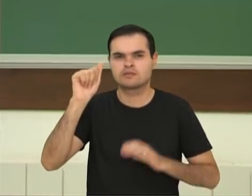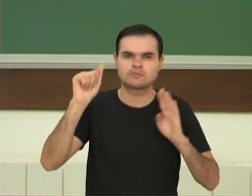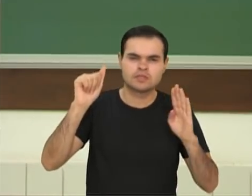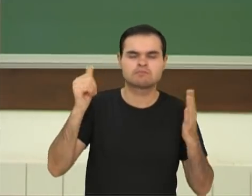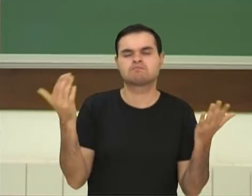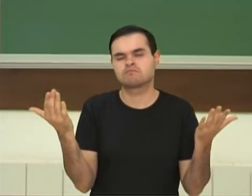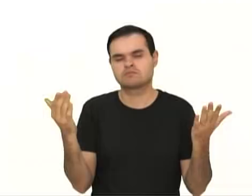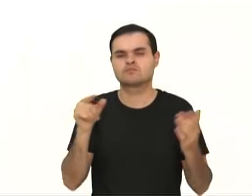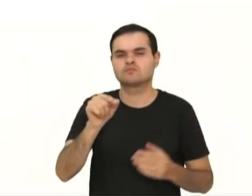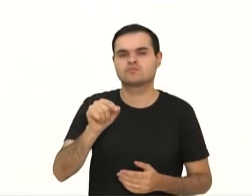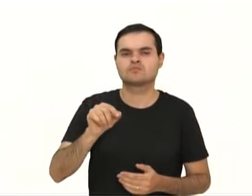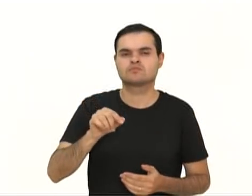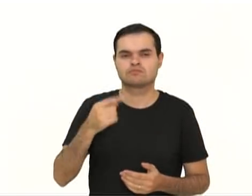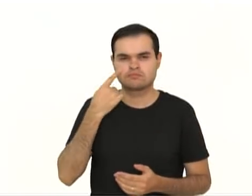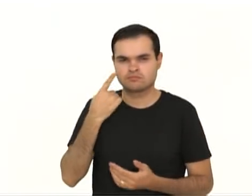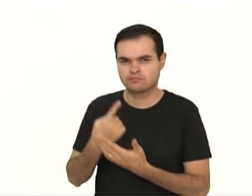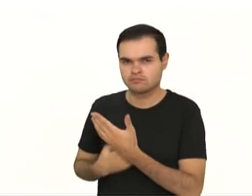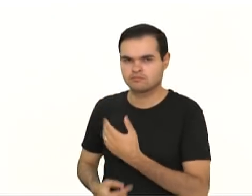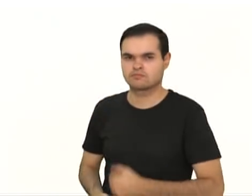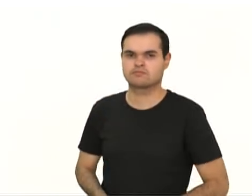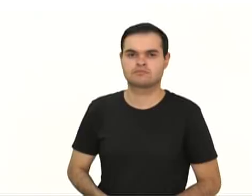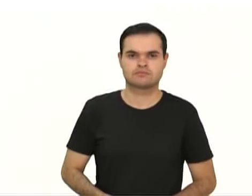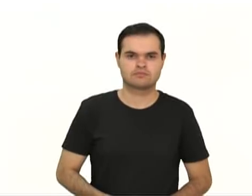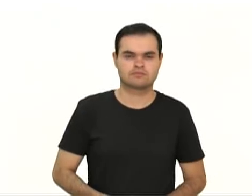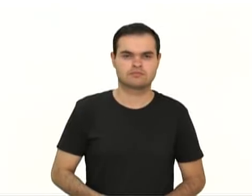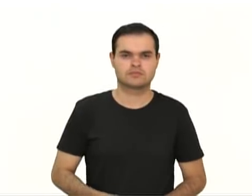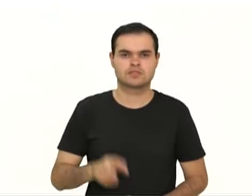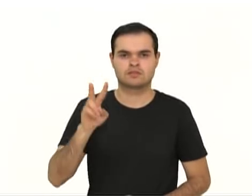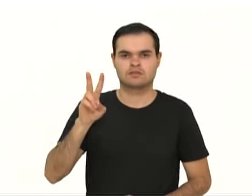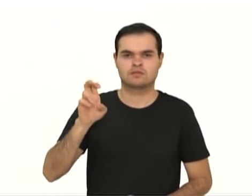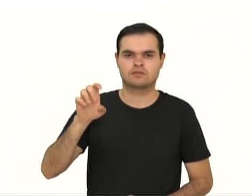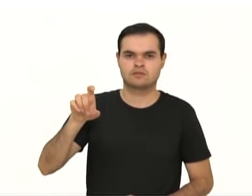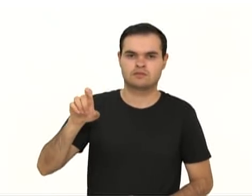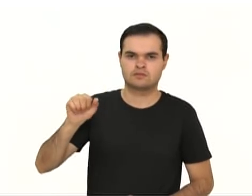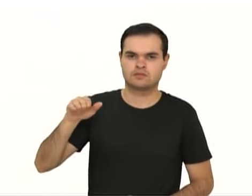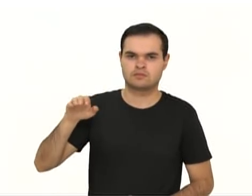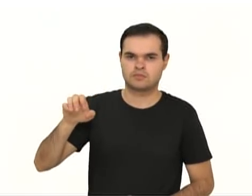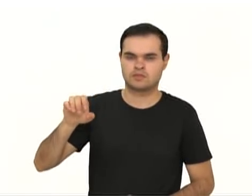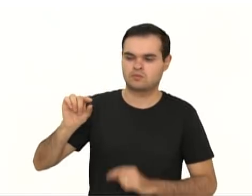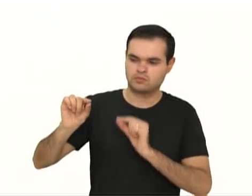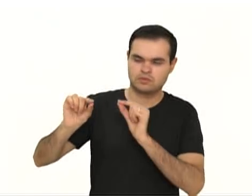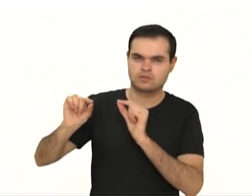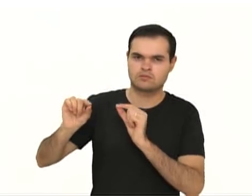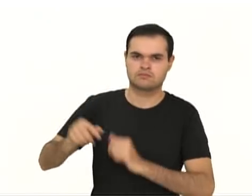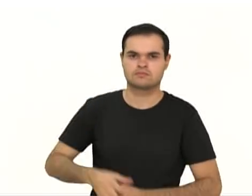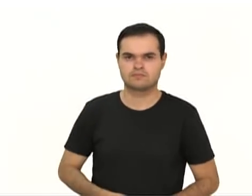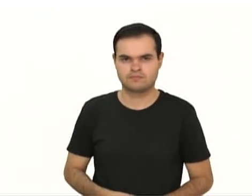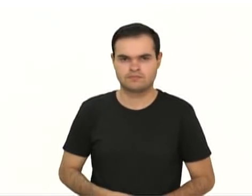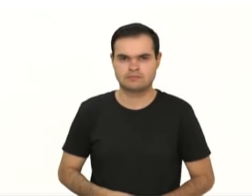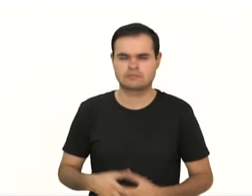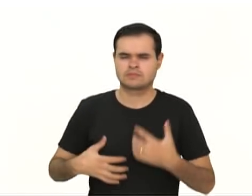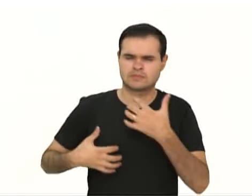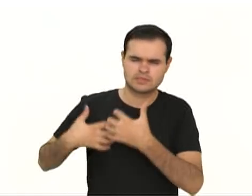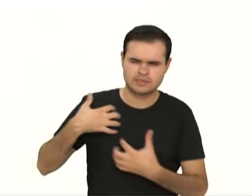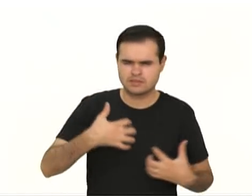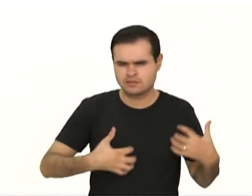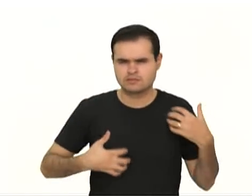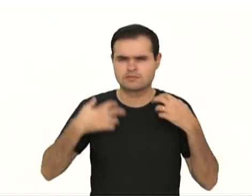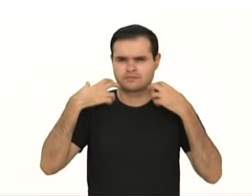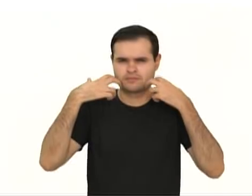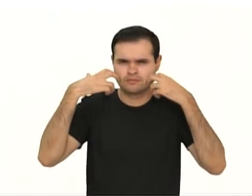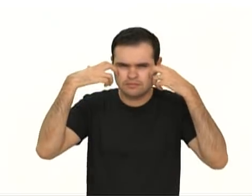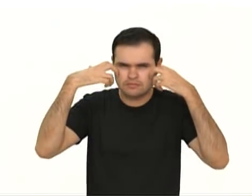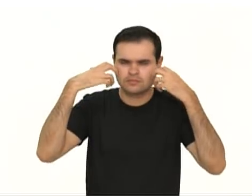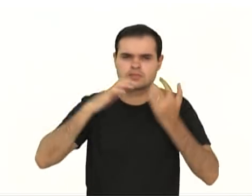O que você anotou? Confira. Vexame. Letra A, aflição, vergonha